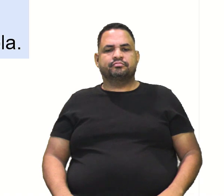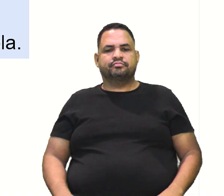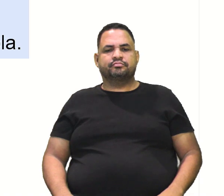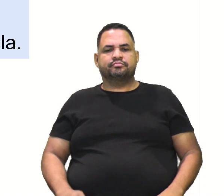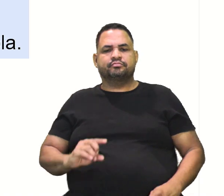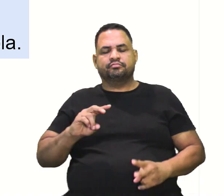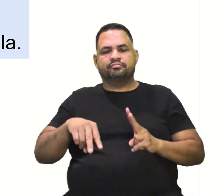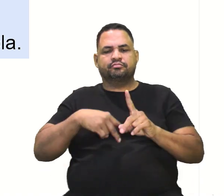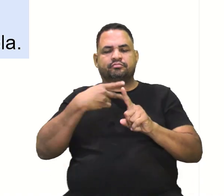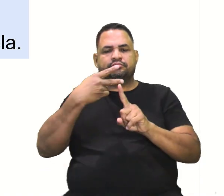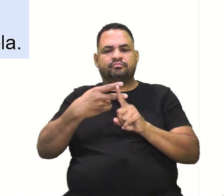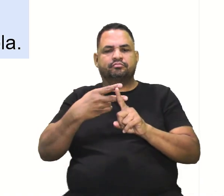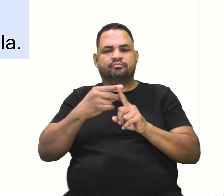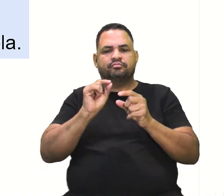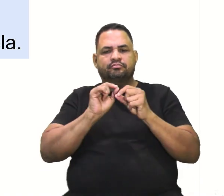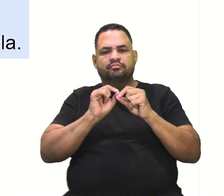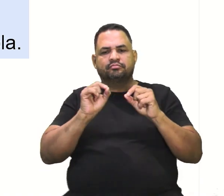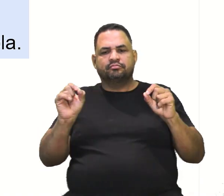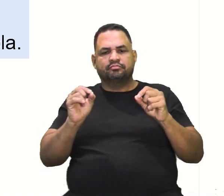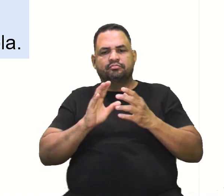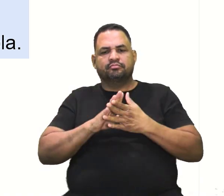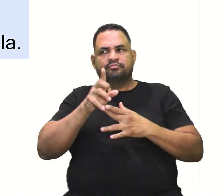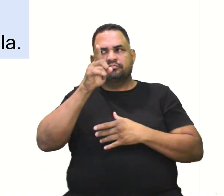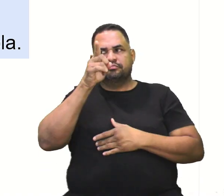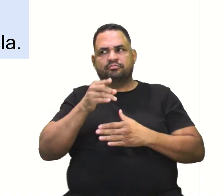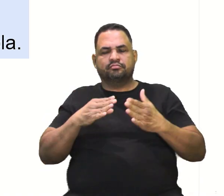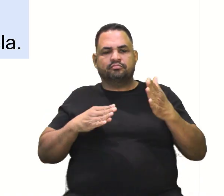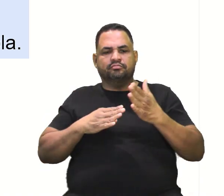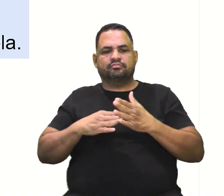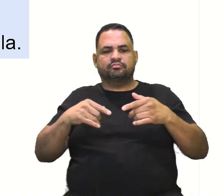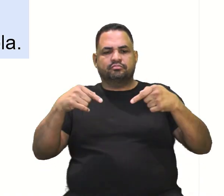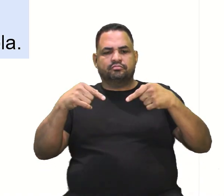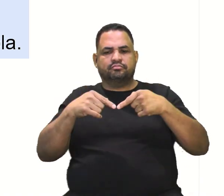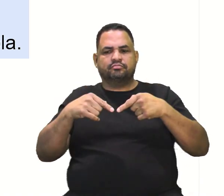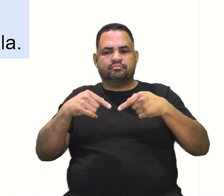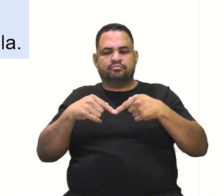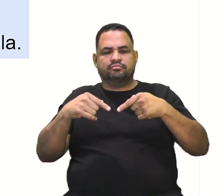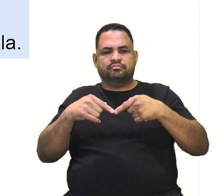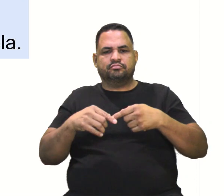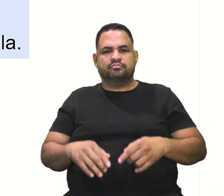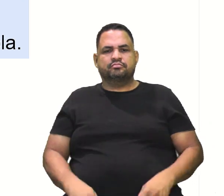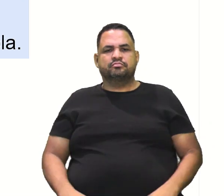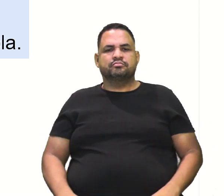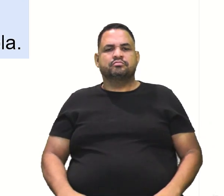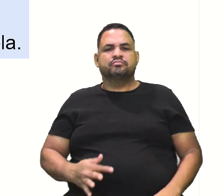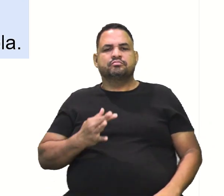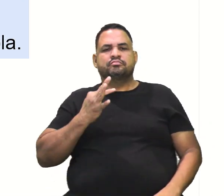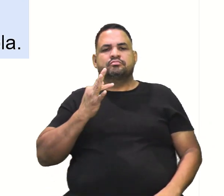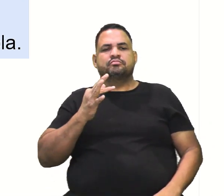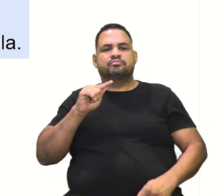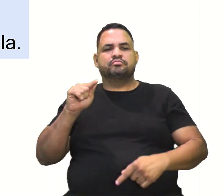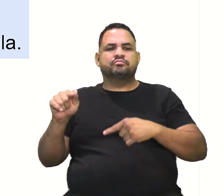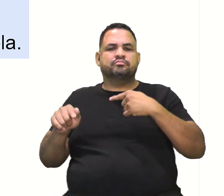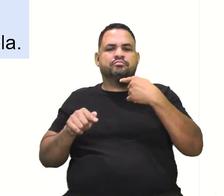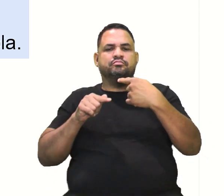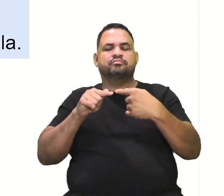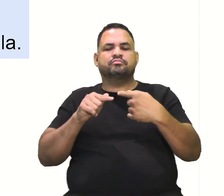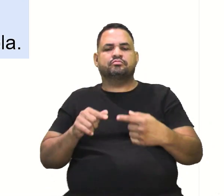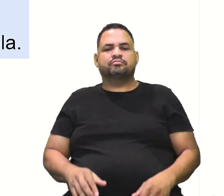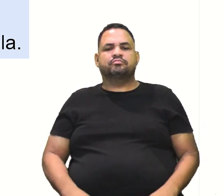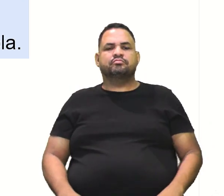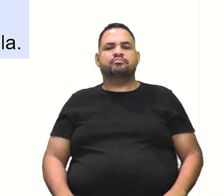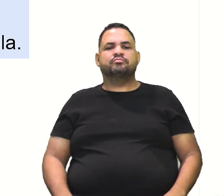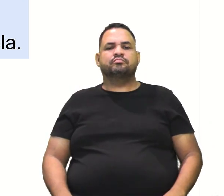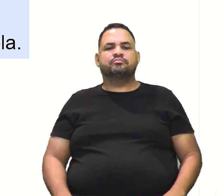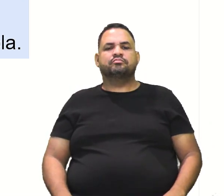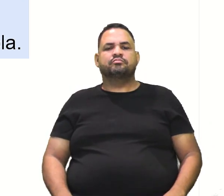é o dobro do tamanho da diretriz até o vértice. Beleza, então F é de foco, né? O foco da